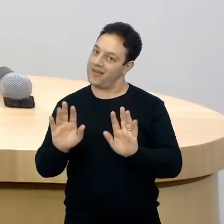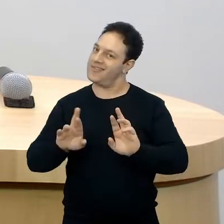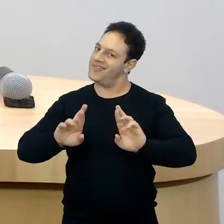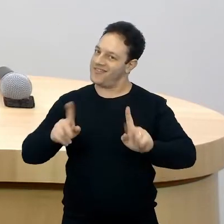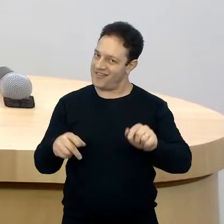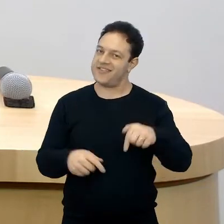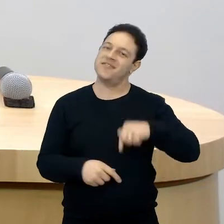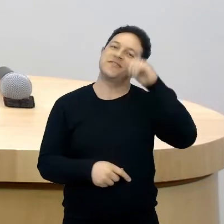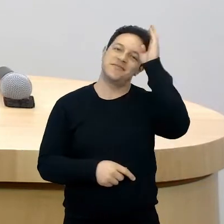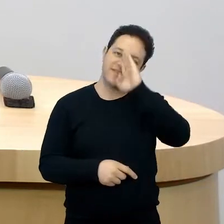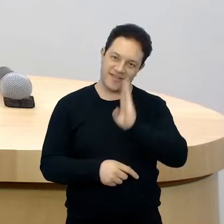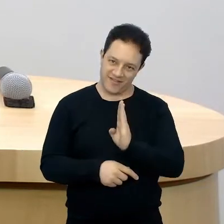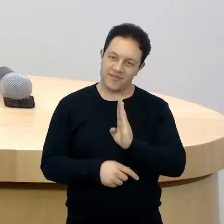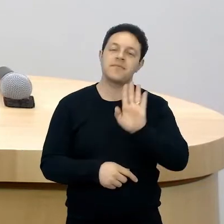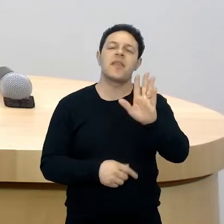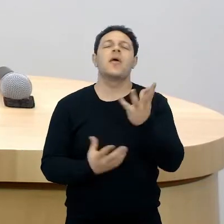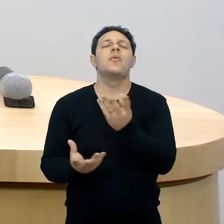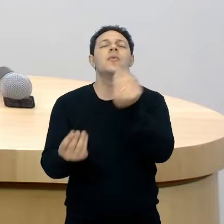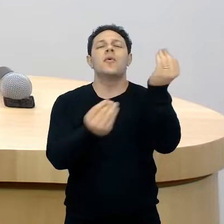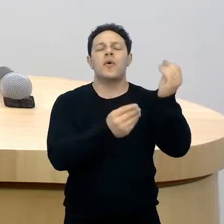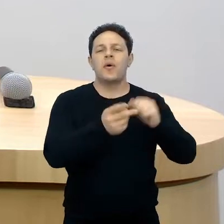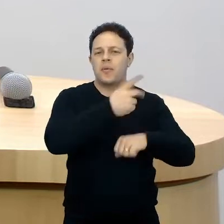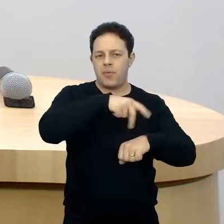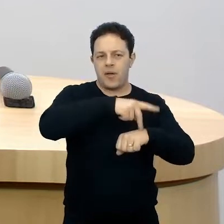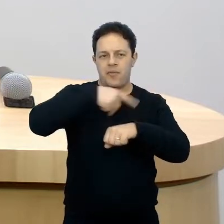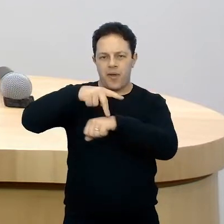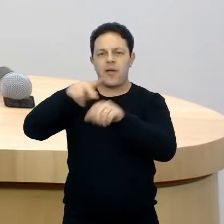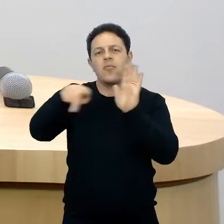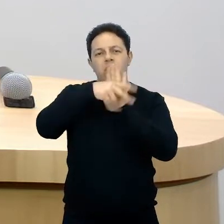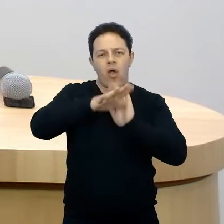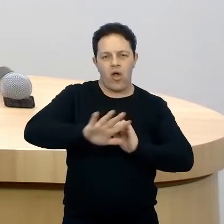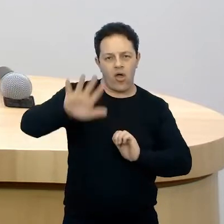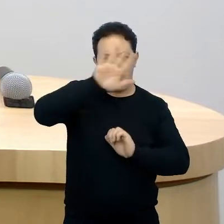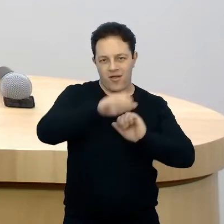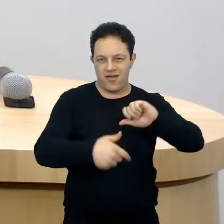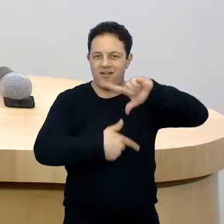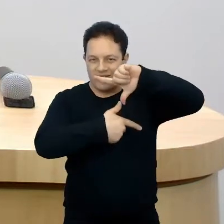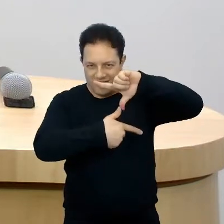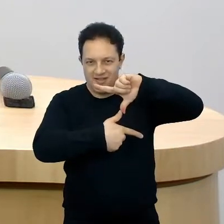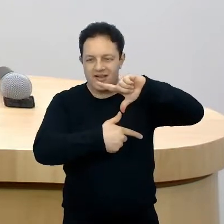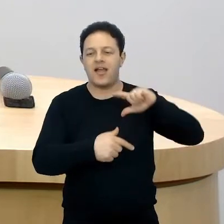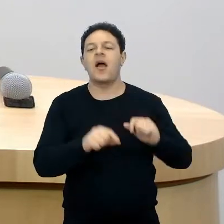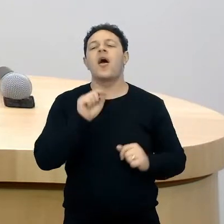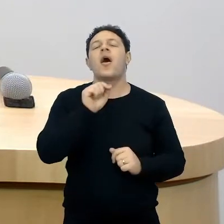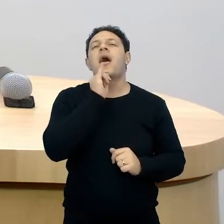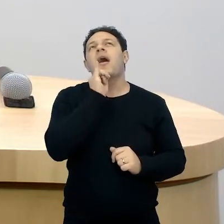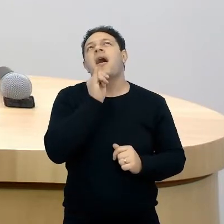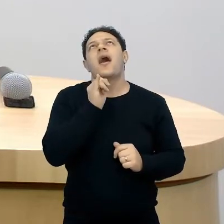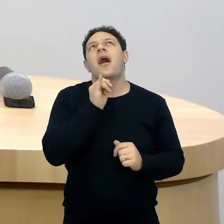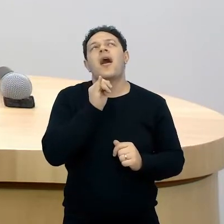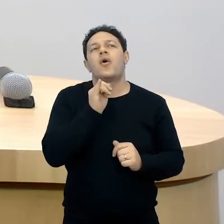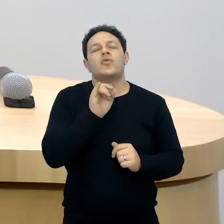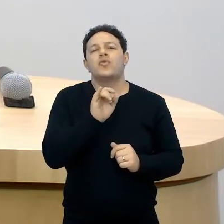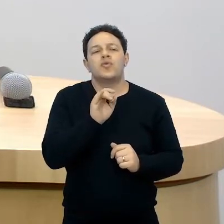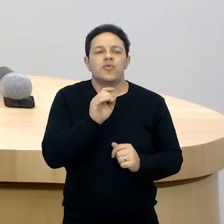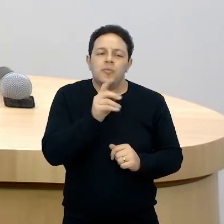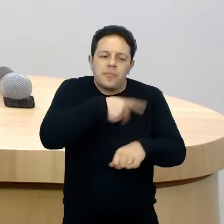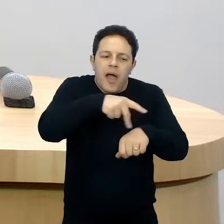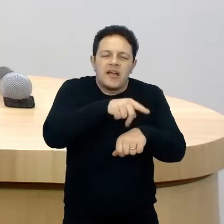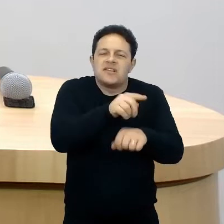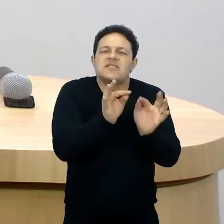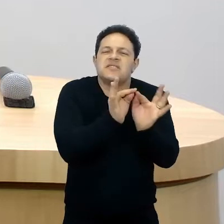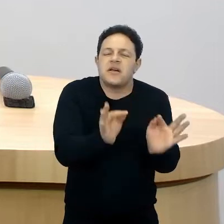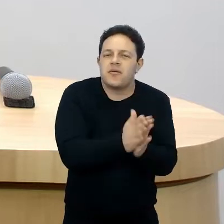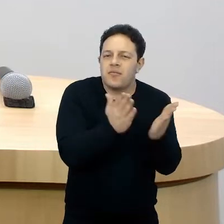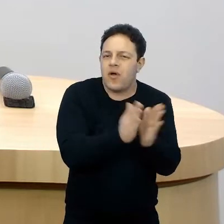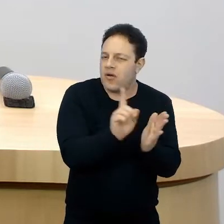muitos países da América Latina. E não precisa ir apenas para lugares menos ricos do planeta. Na